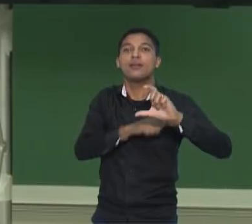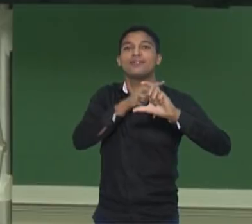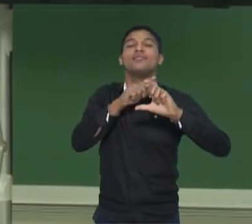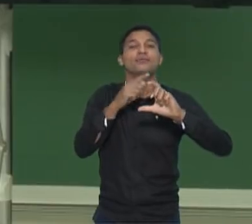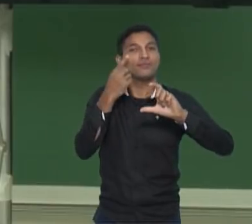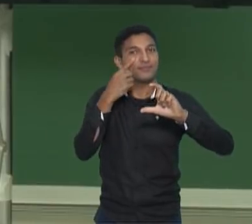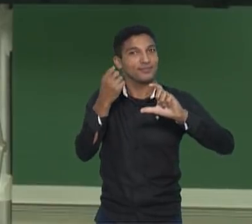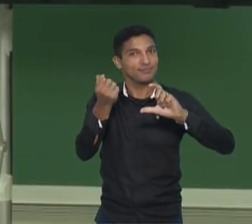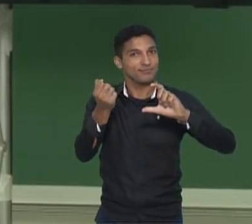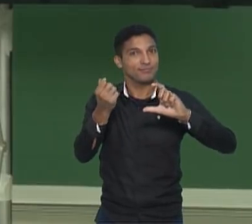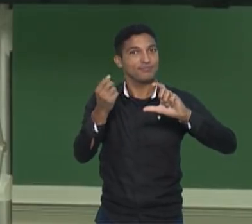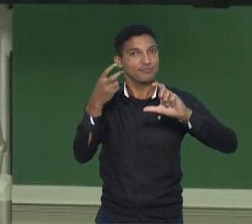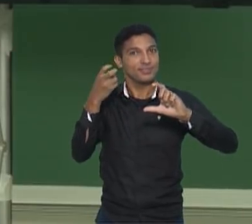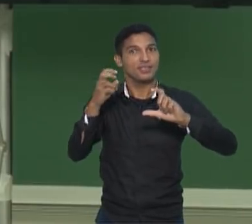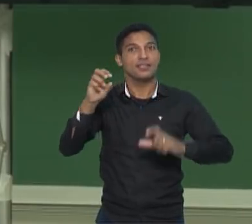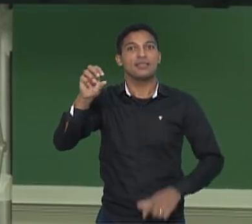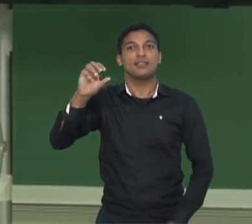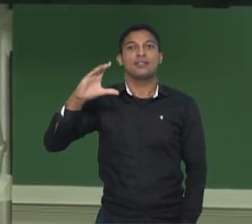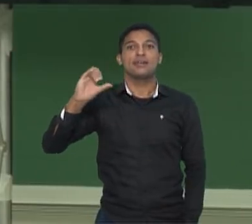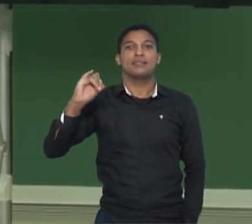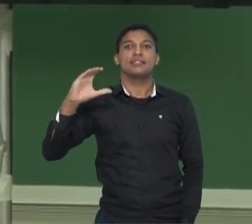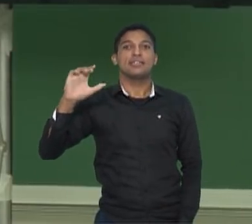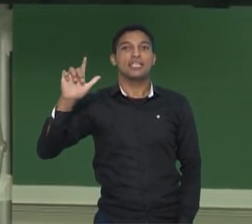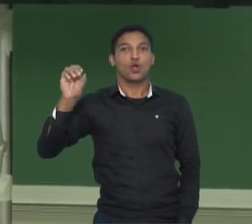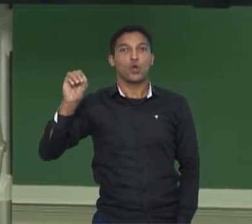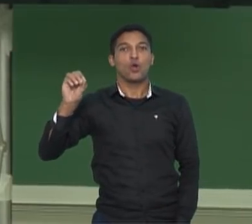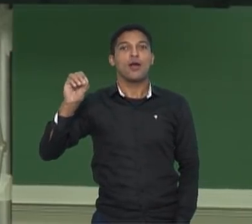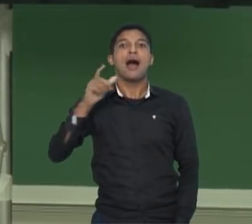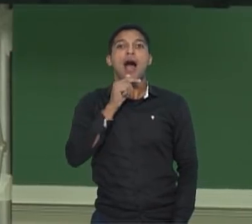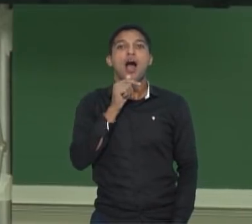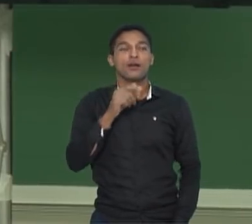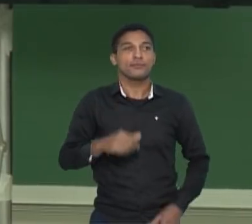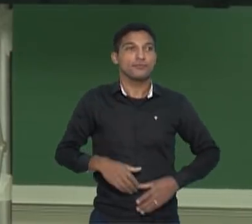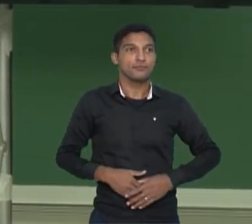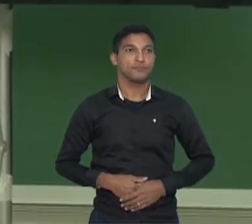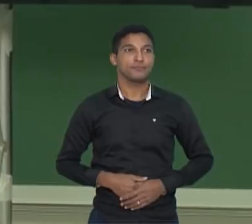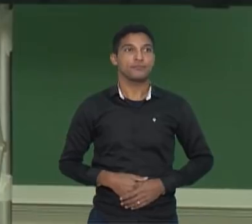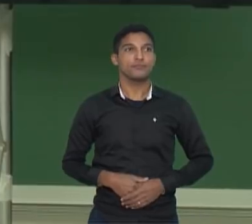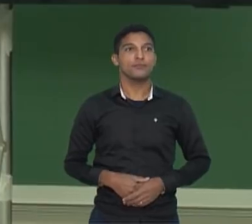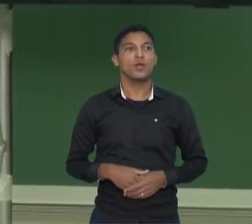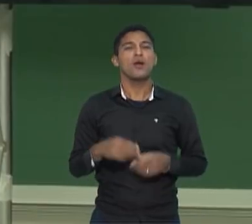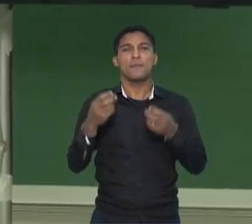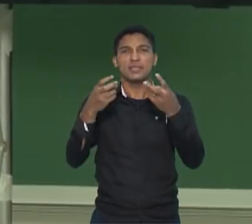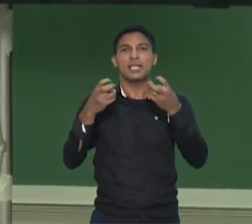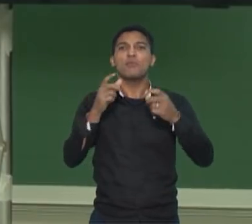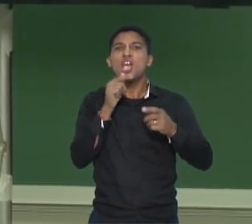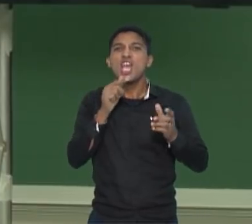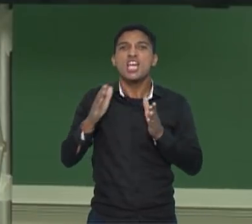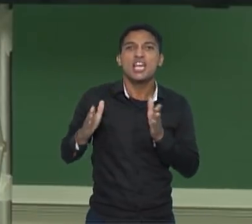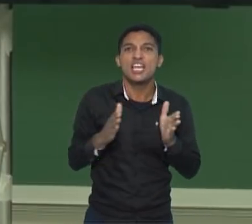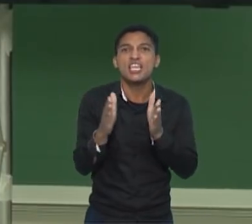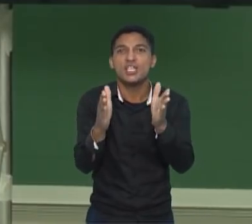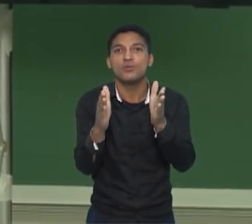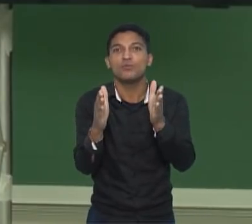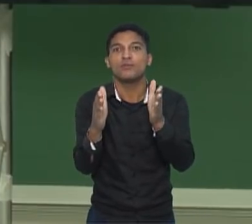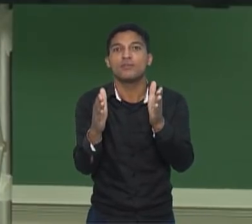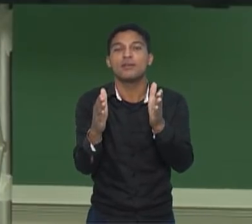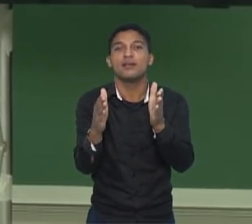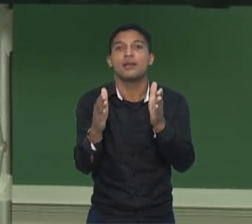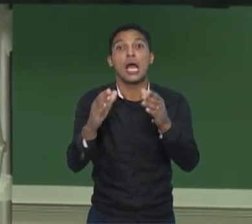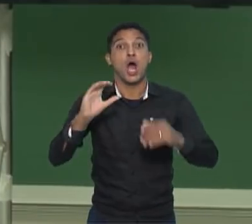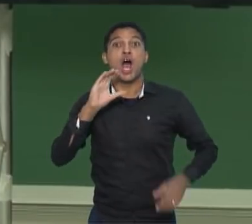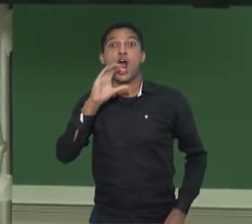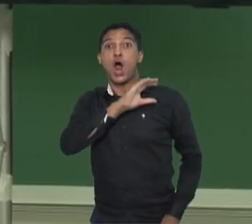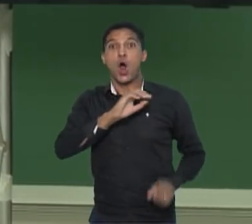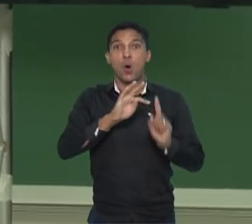Vejam esse GIF. Devido ao calor, a água do rio evaporou. Formou as nuvens,